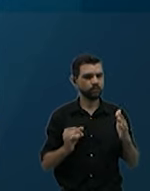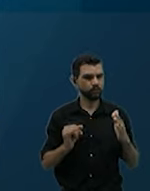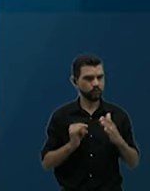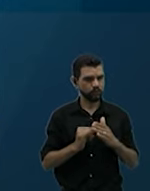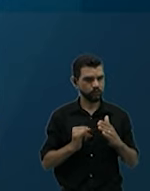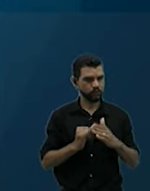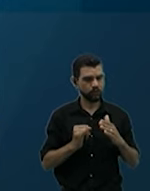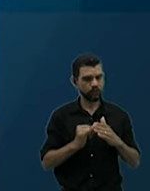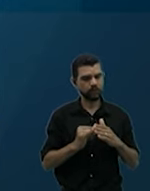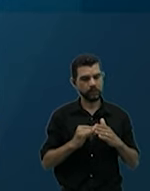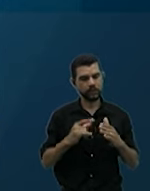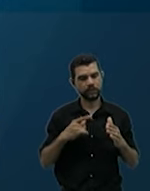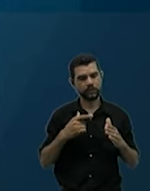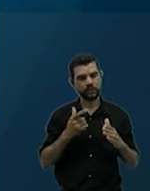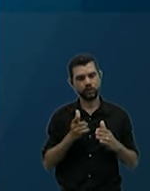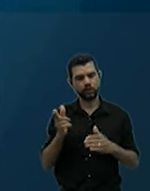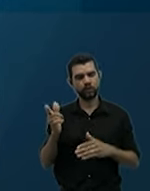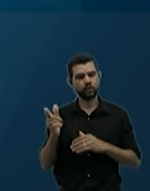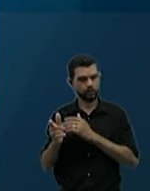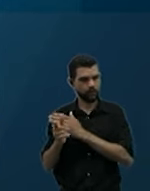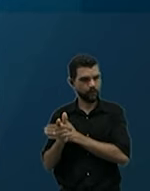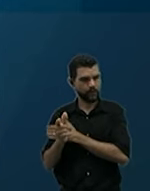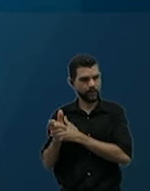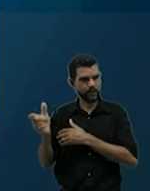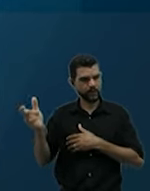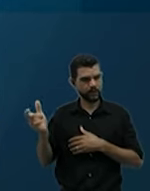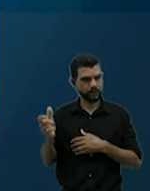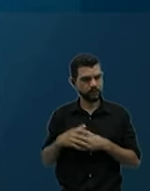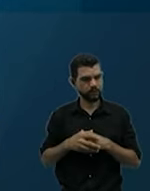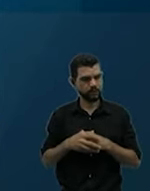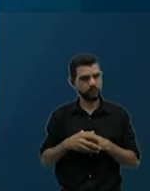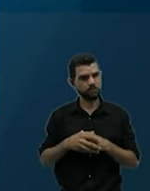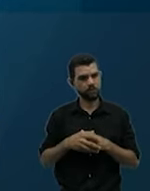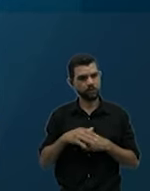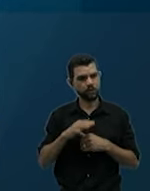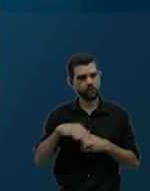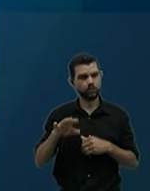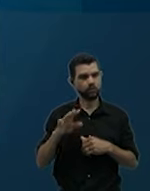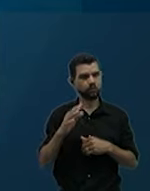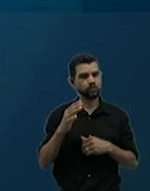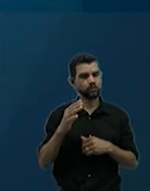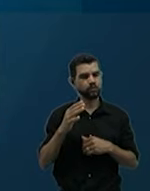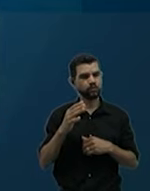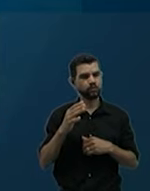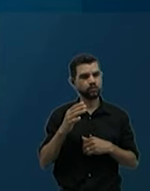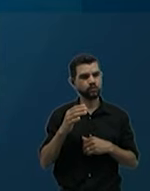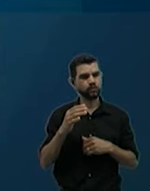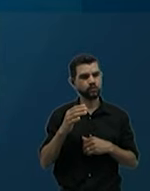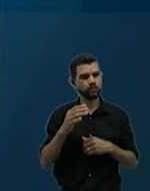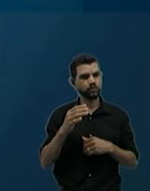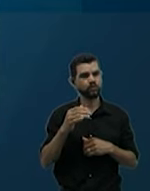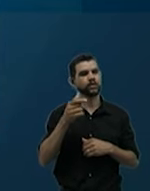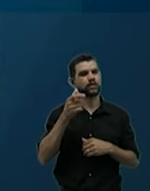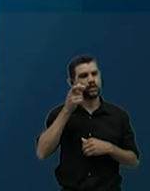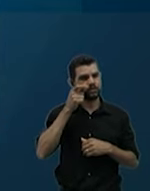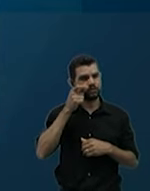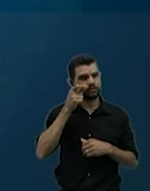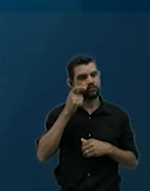assim, para deixar bem claro para todos aqueles que estão nos assistindo, quando há previsão edital mais responsabilização do arrematante,